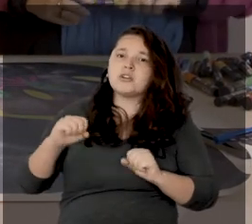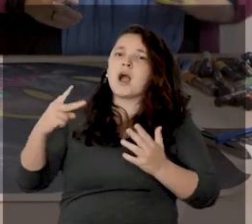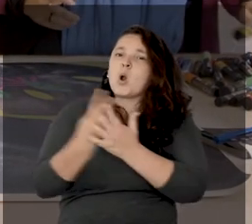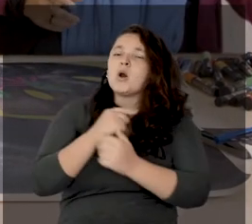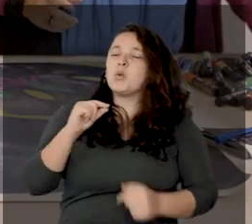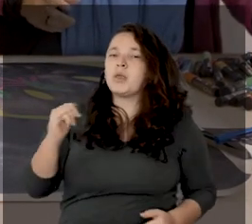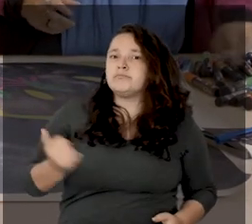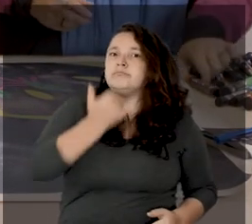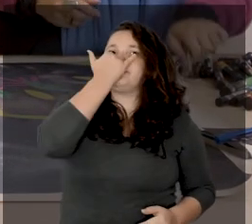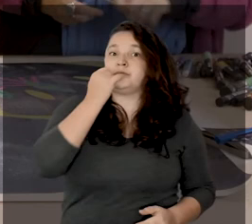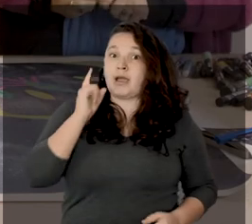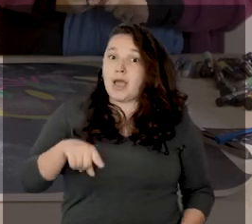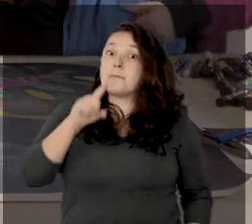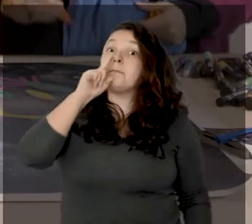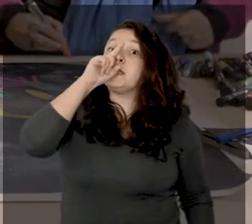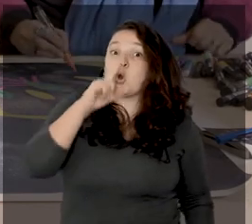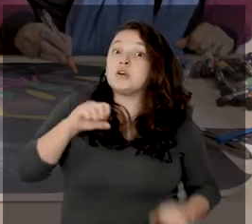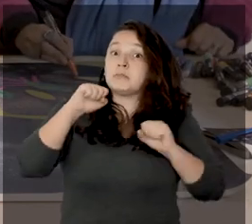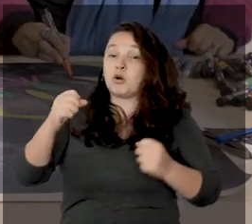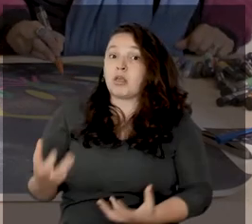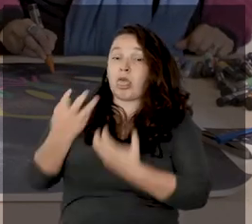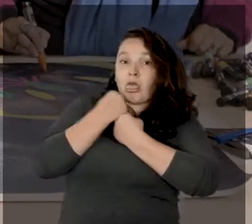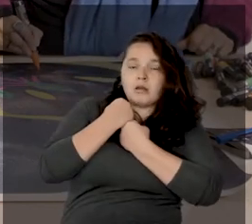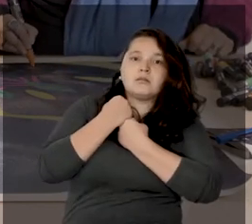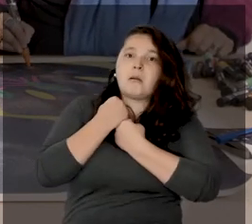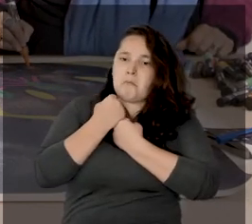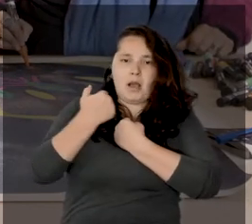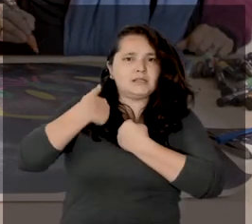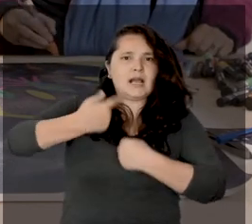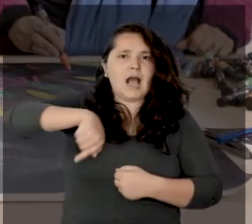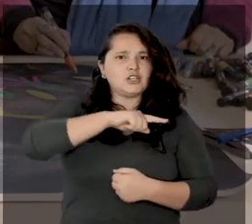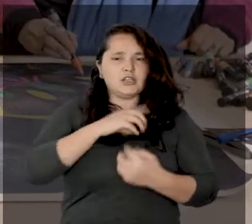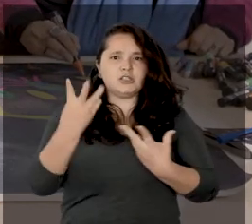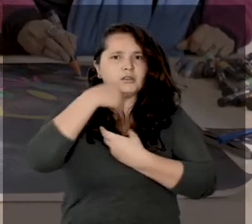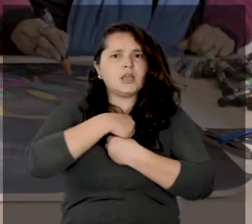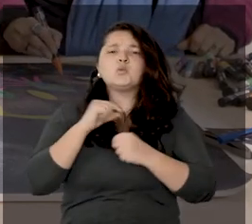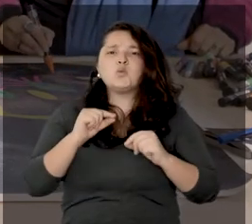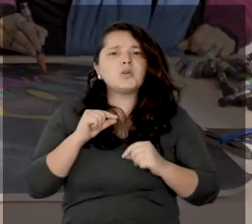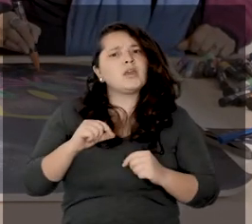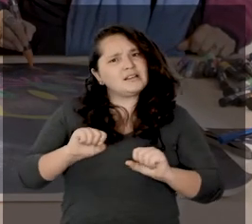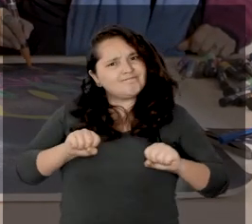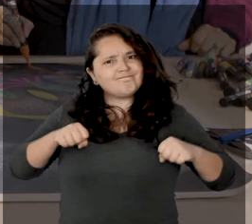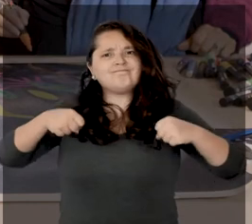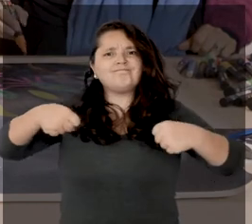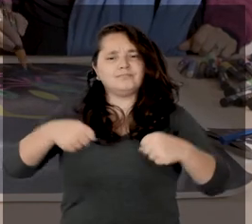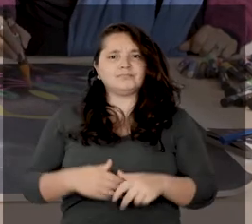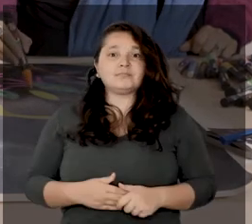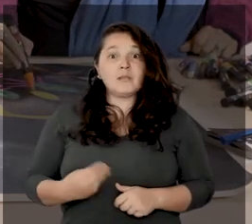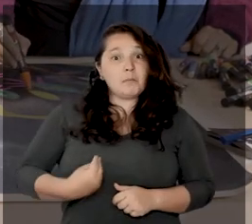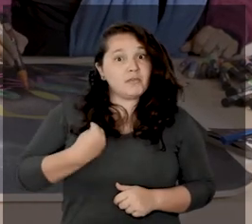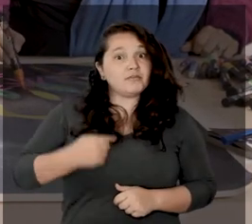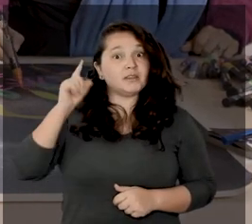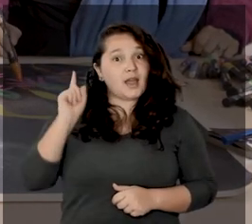elas podem pegar a gente e não soltar mais, mas, essencialmente, nós somos guerreiros. Eu estou aqui, eu sou um guerreiro, né? A minha vida, ela é uma